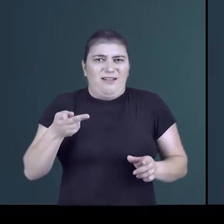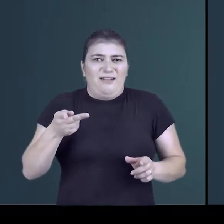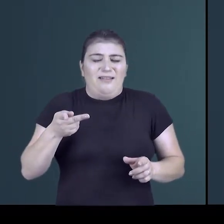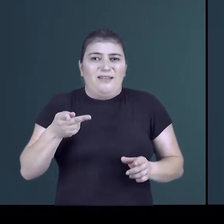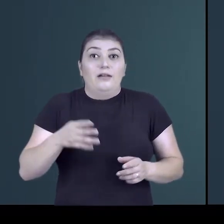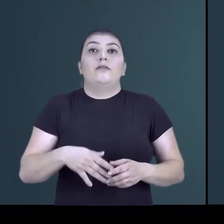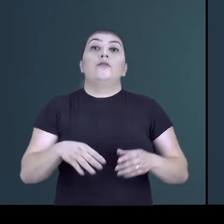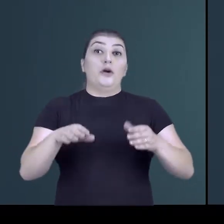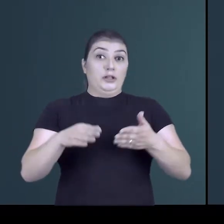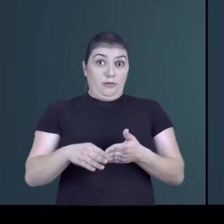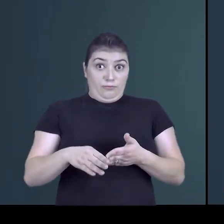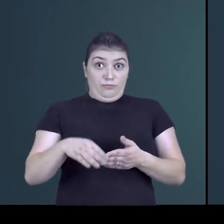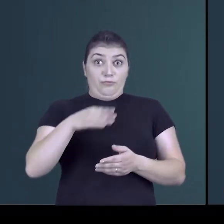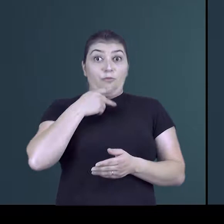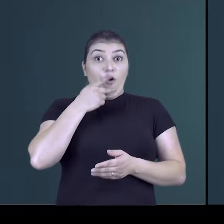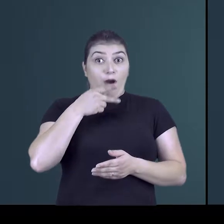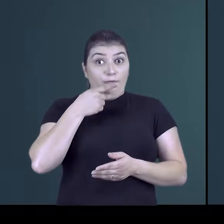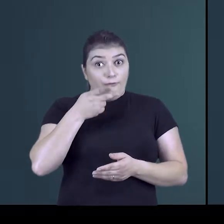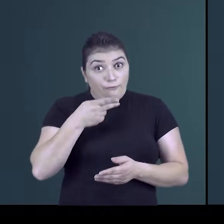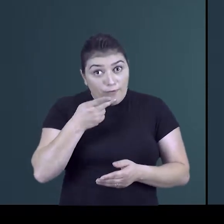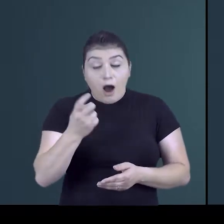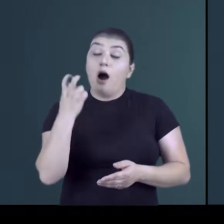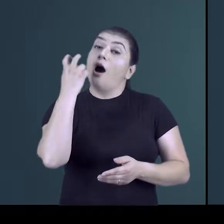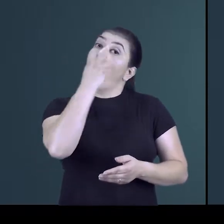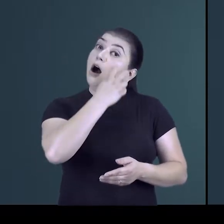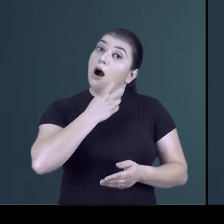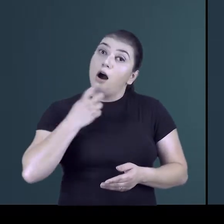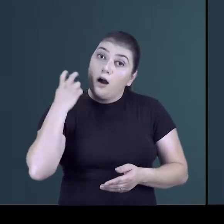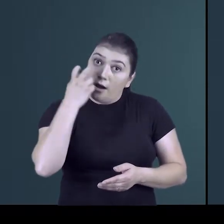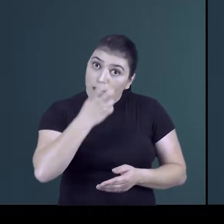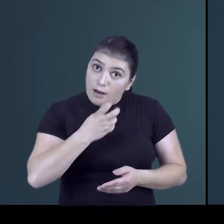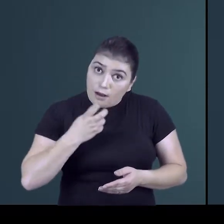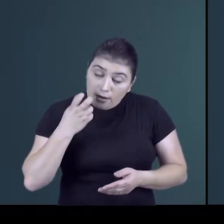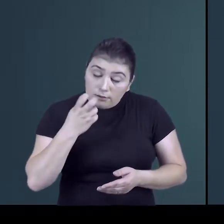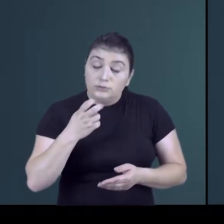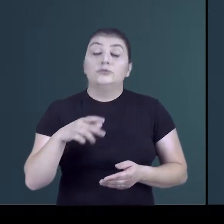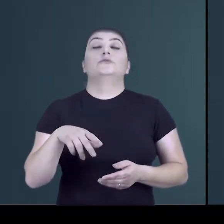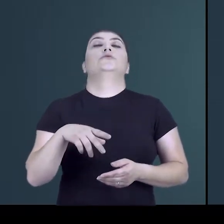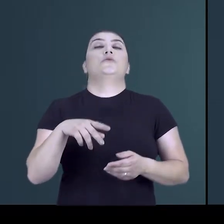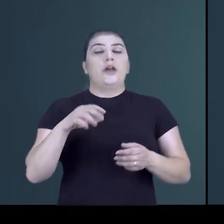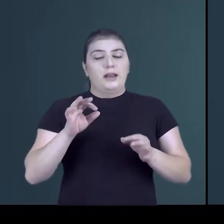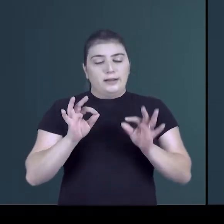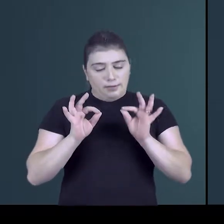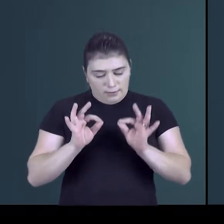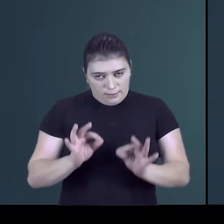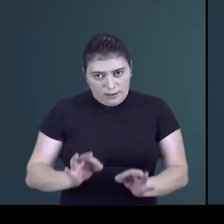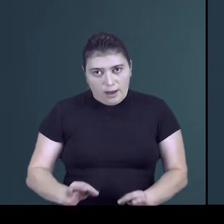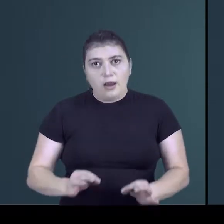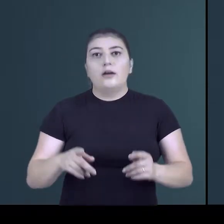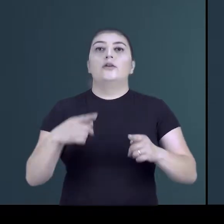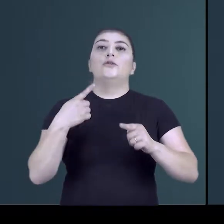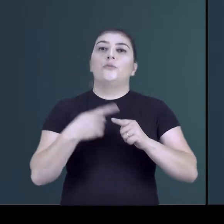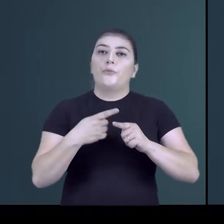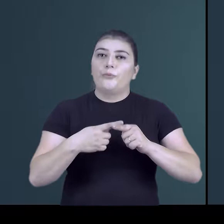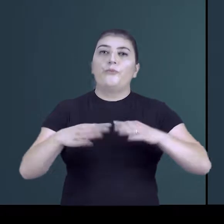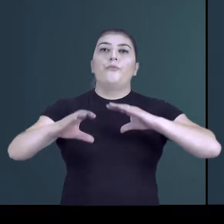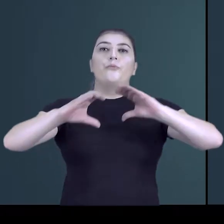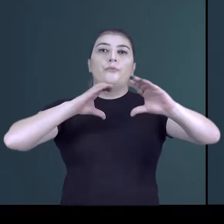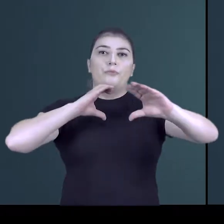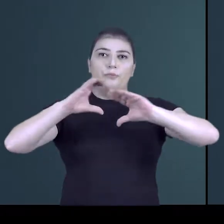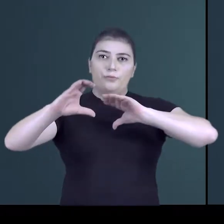Lembrando, esse processo da linguagem oral, linguagem coloquial, é válido porque existe uma